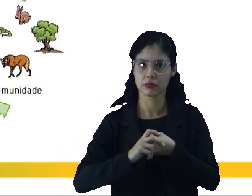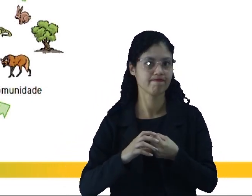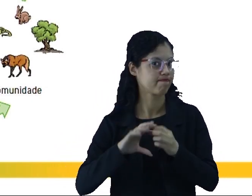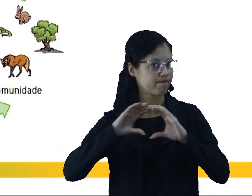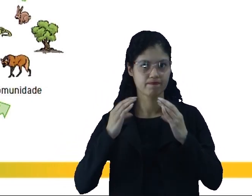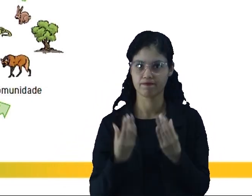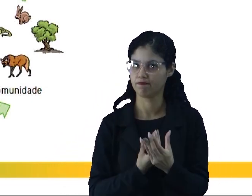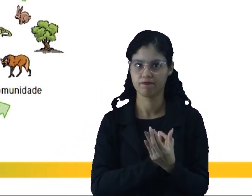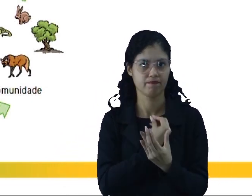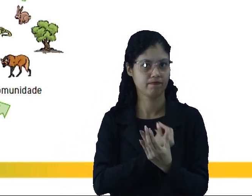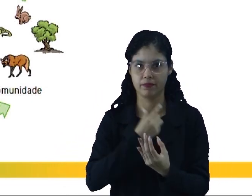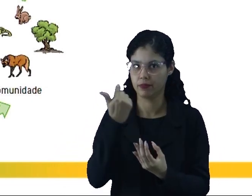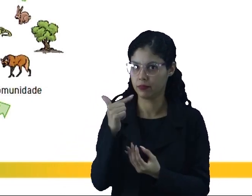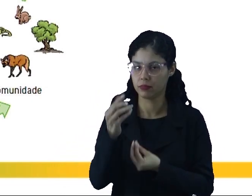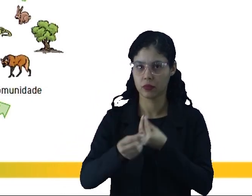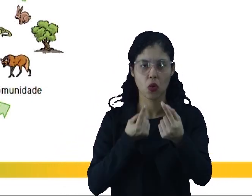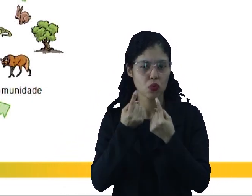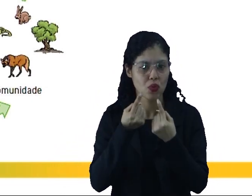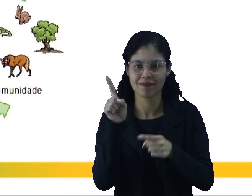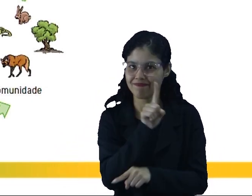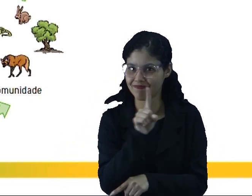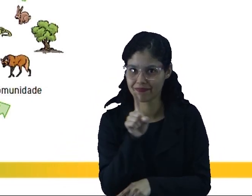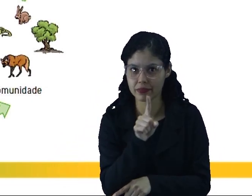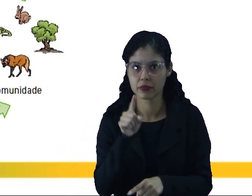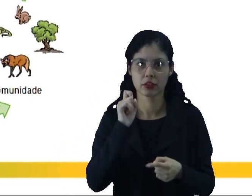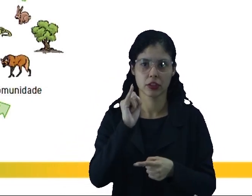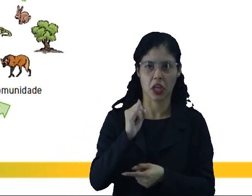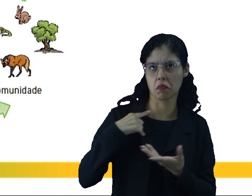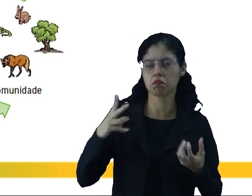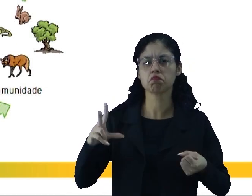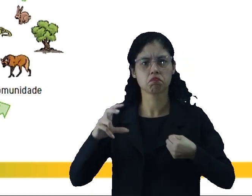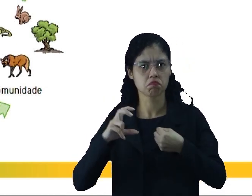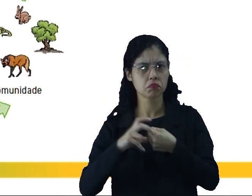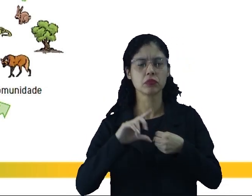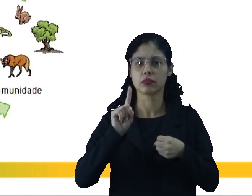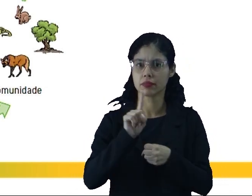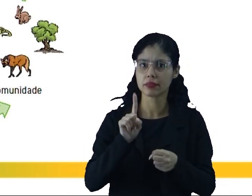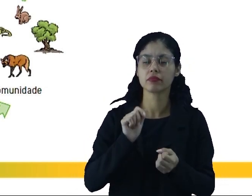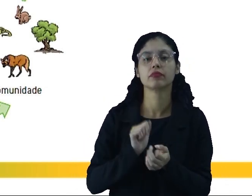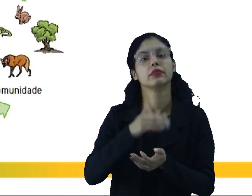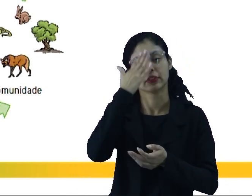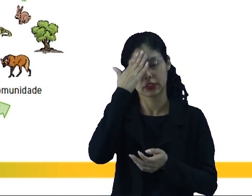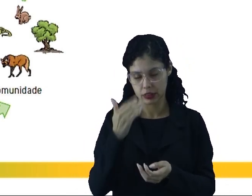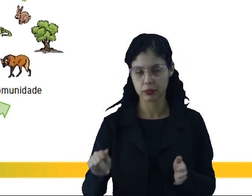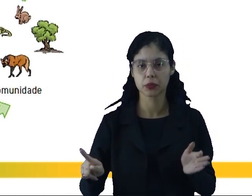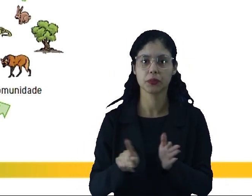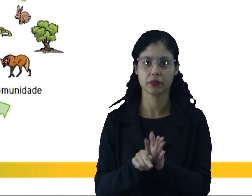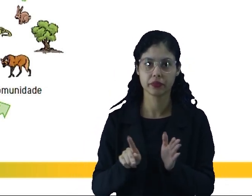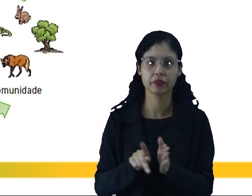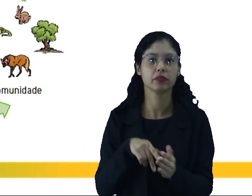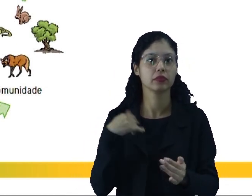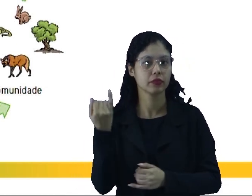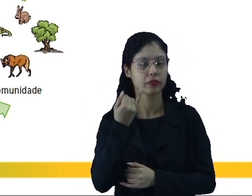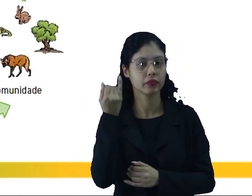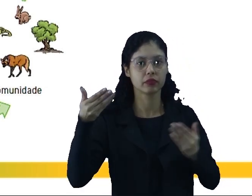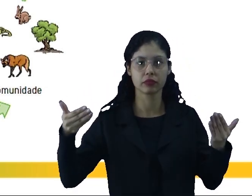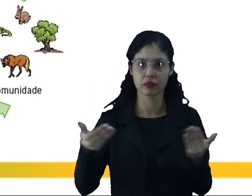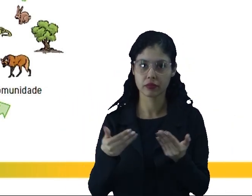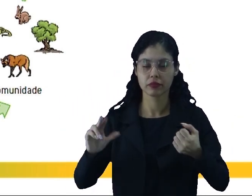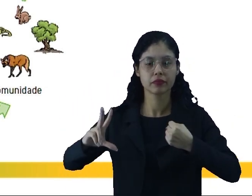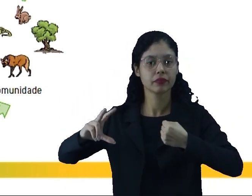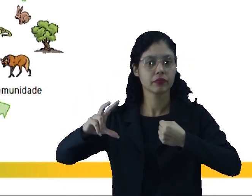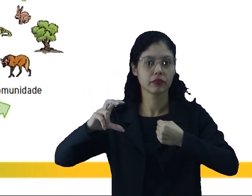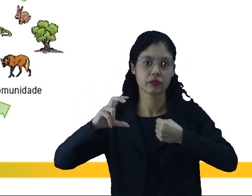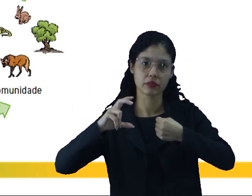seres vivos. Hoje a gente não discute mais isso, né, se o vírus é um ser vivo ou não. A gente sabe, inclusive pela importância atual, que